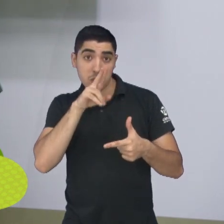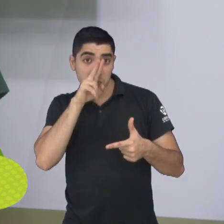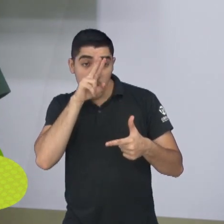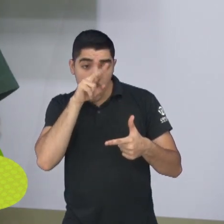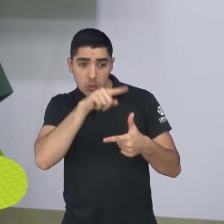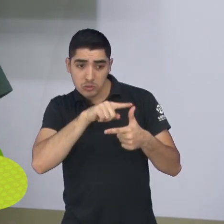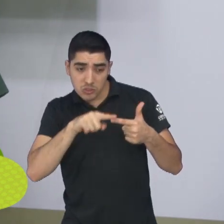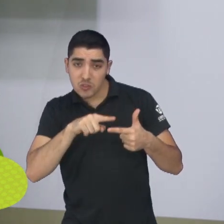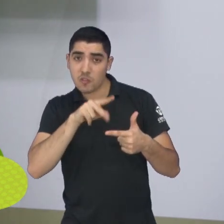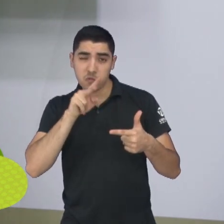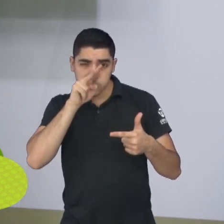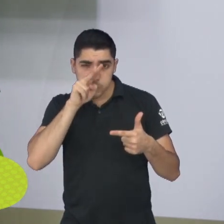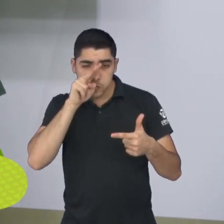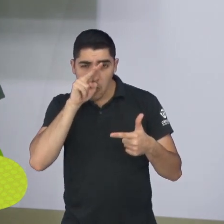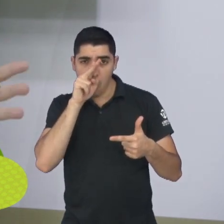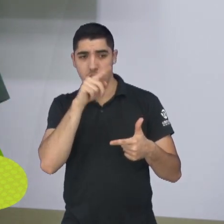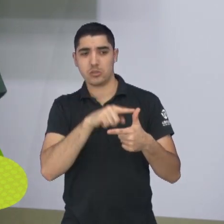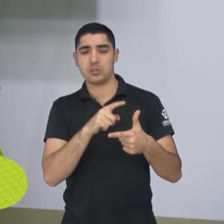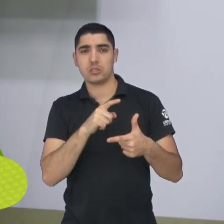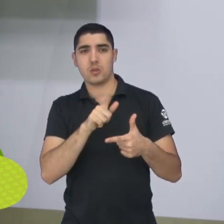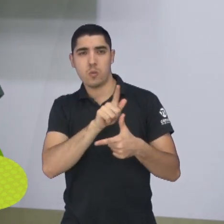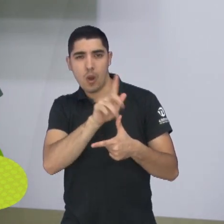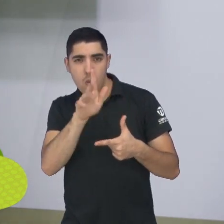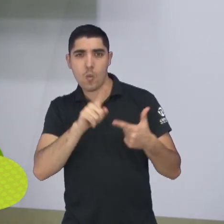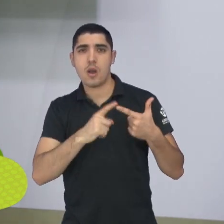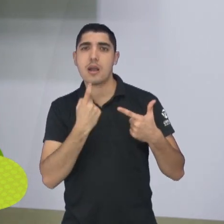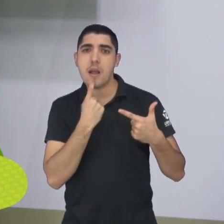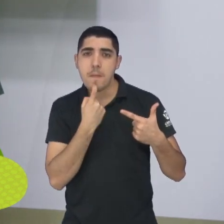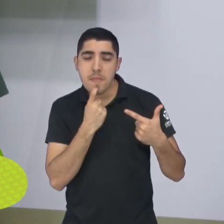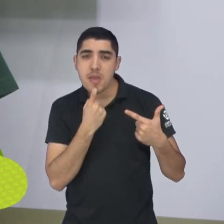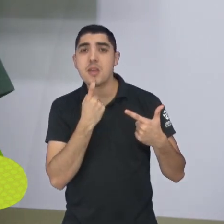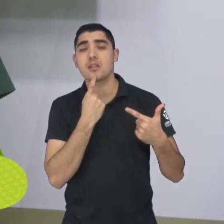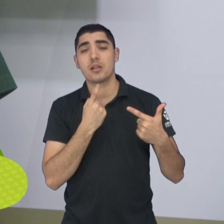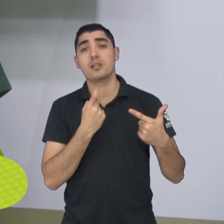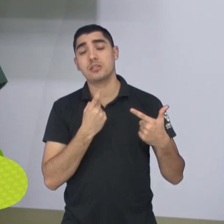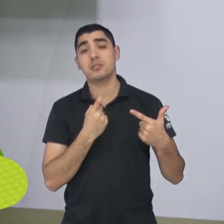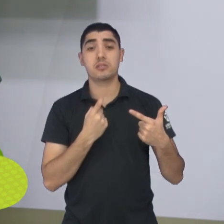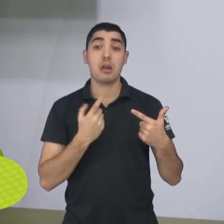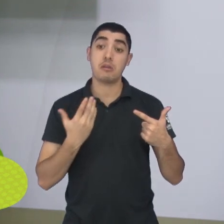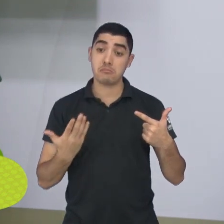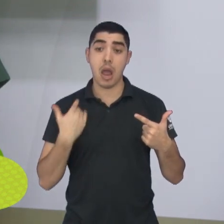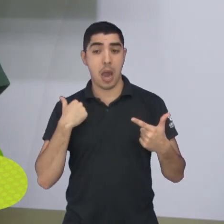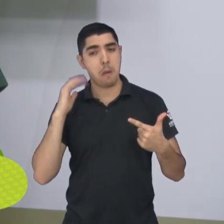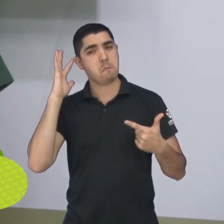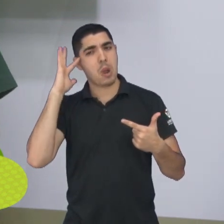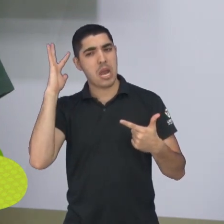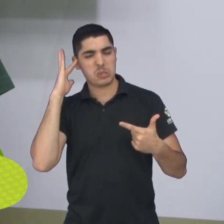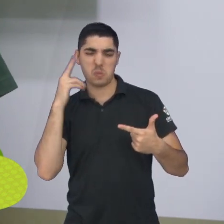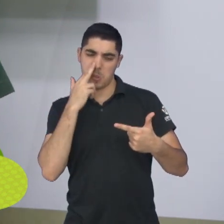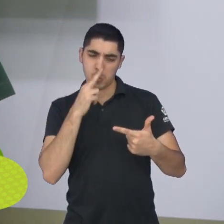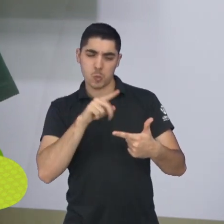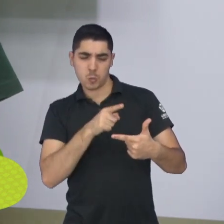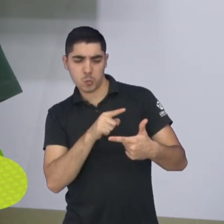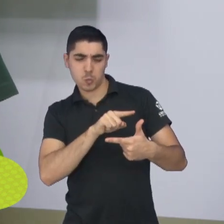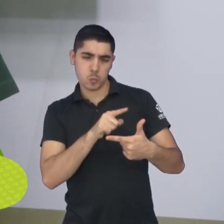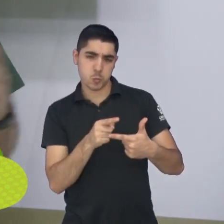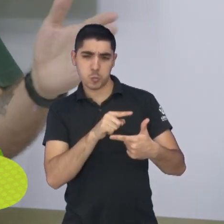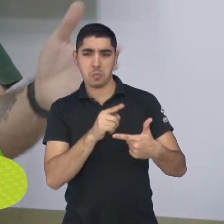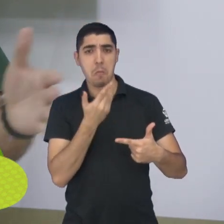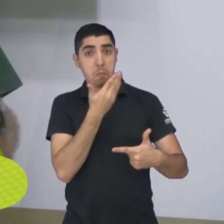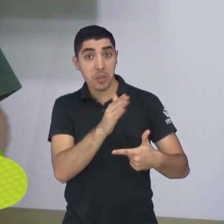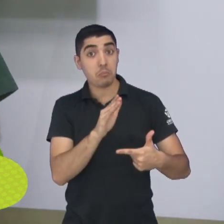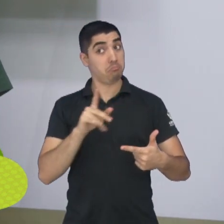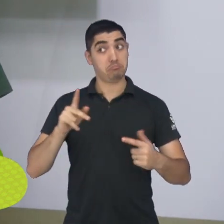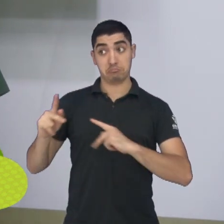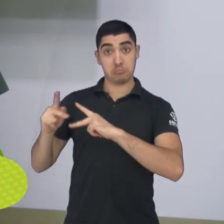é um clássico assim, já dessa nova era do voleibol. Talvez esperasse uma derrota num desses jogos, mas o